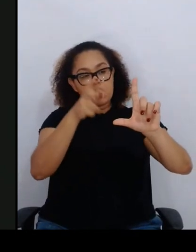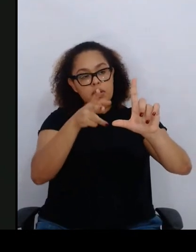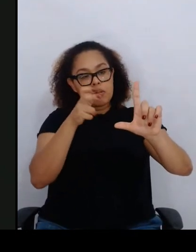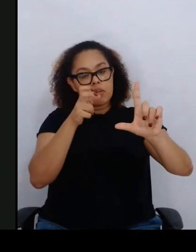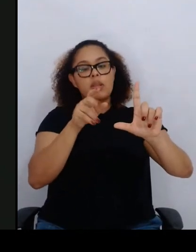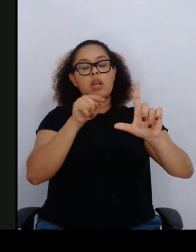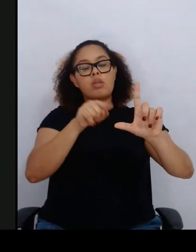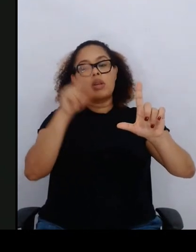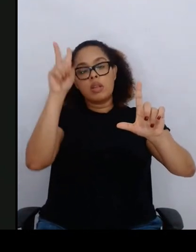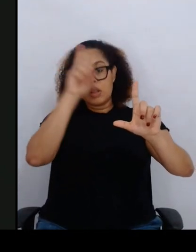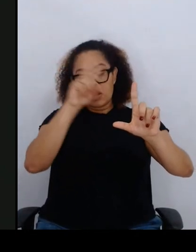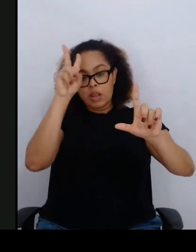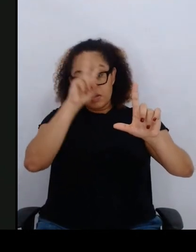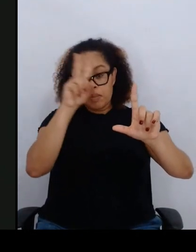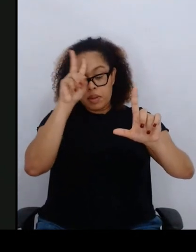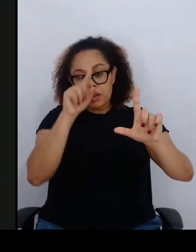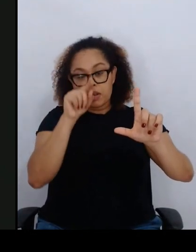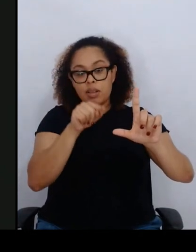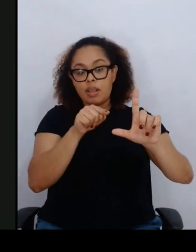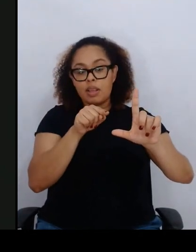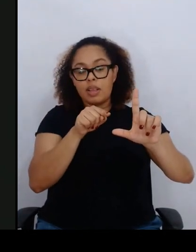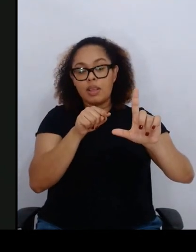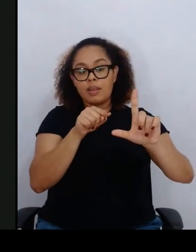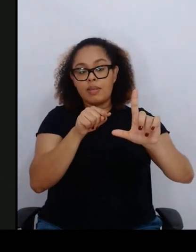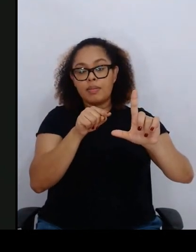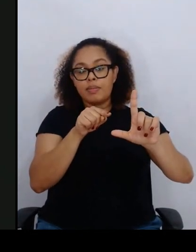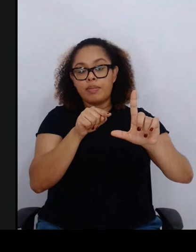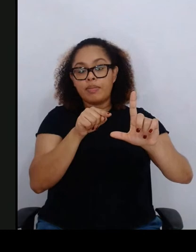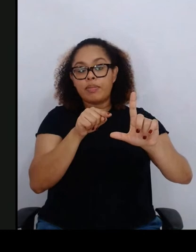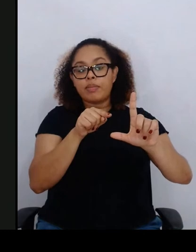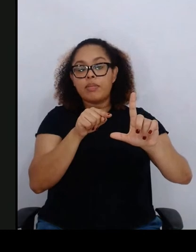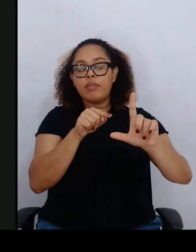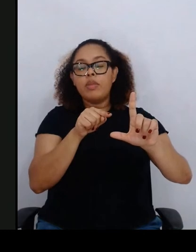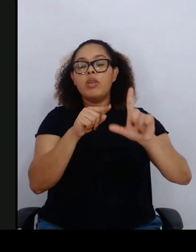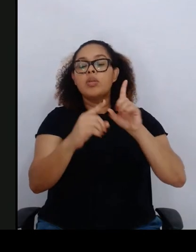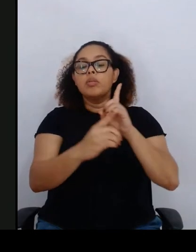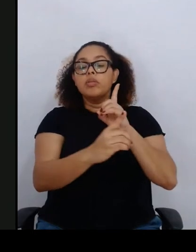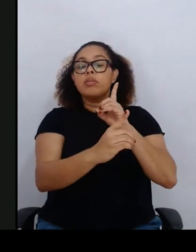lembrança de um encontro